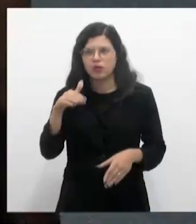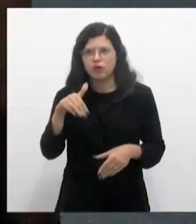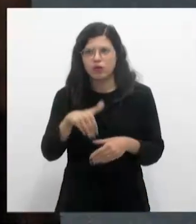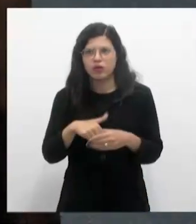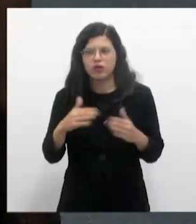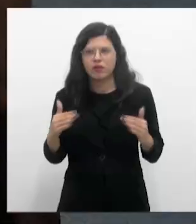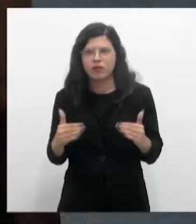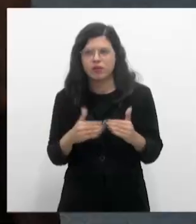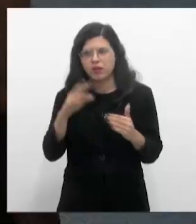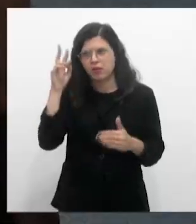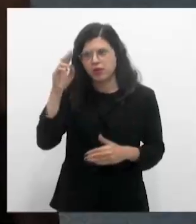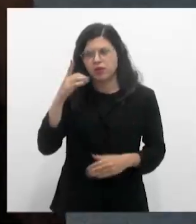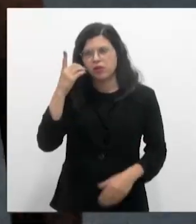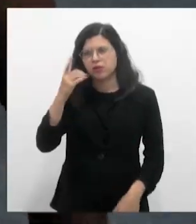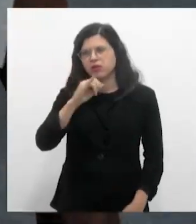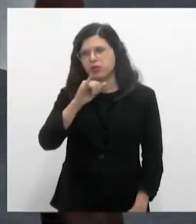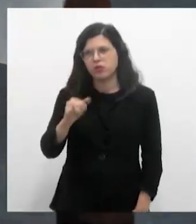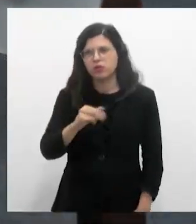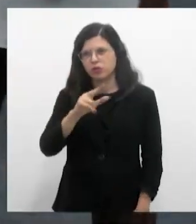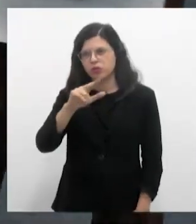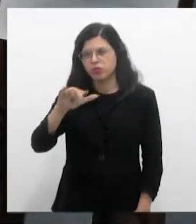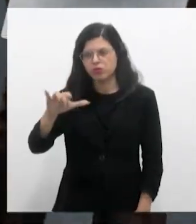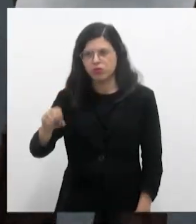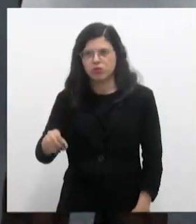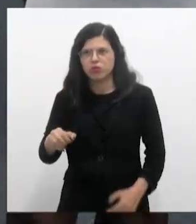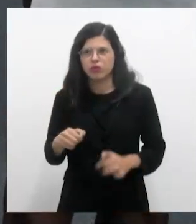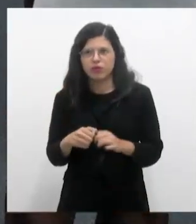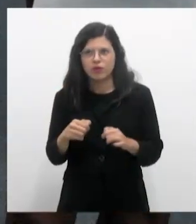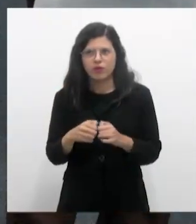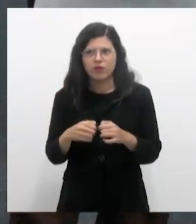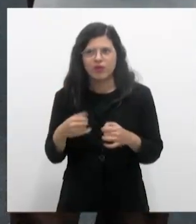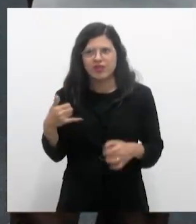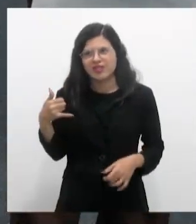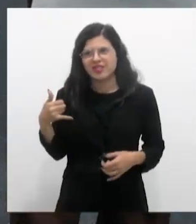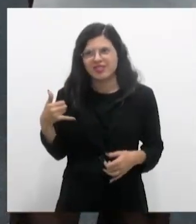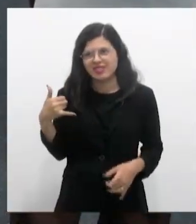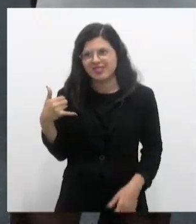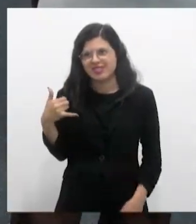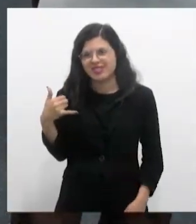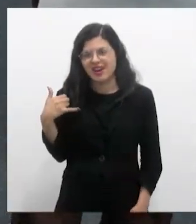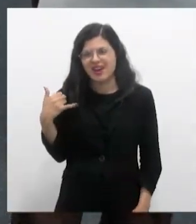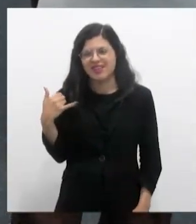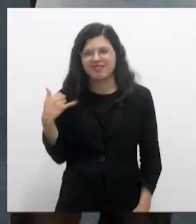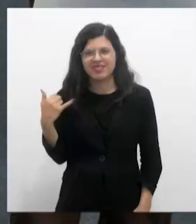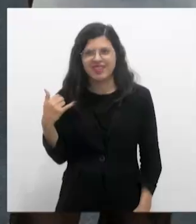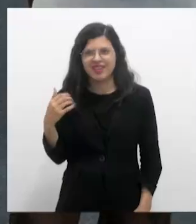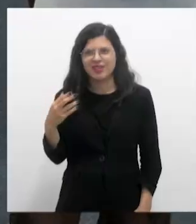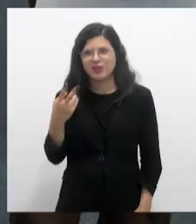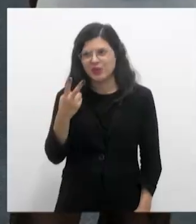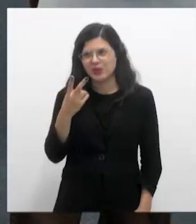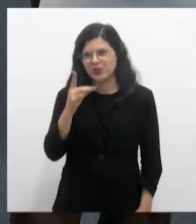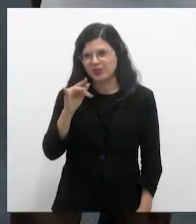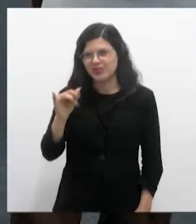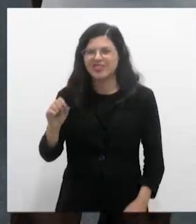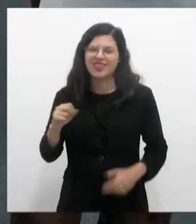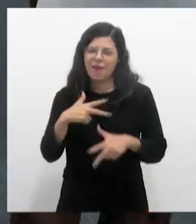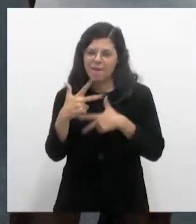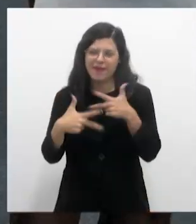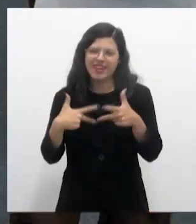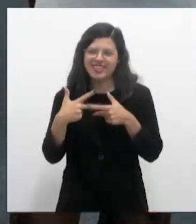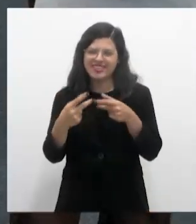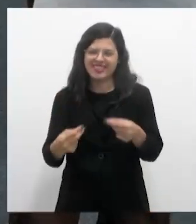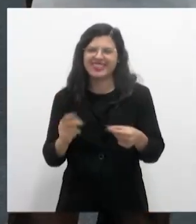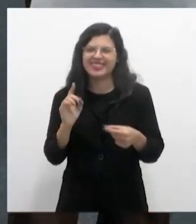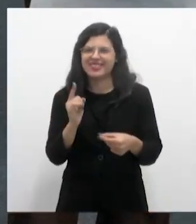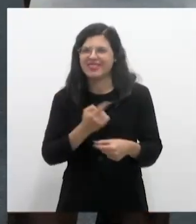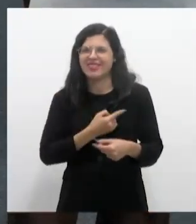favoravelmente, lembrando que o deputado Júlio Rocha fez aniversário há 2 dias. Isso acaba sendo um presente para ele também, de todos